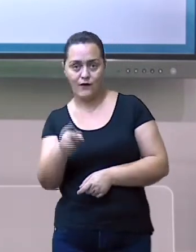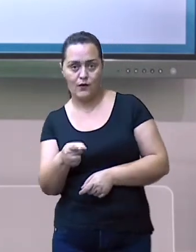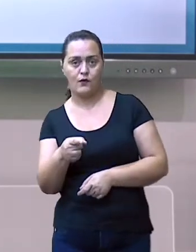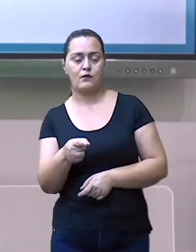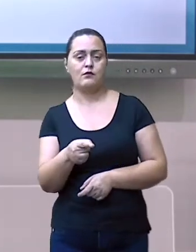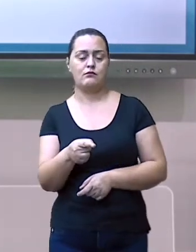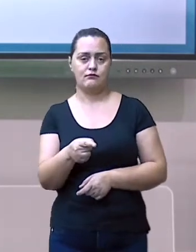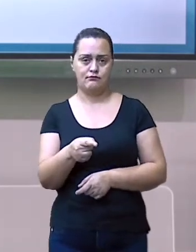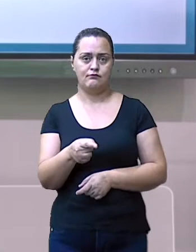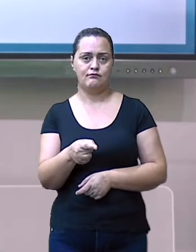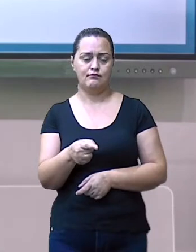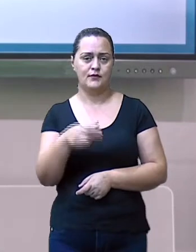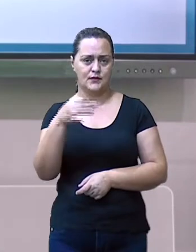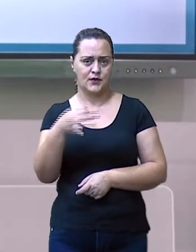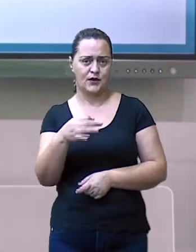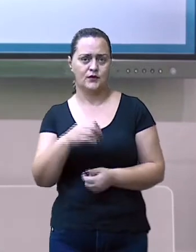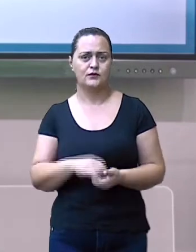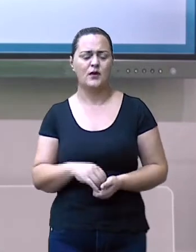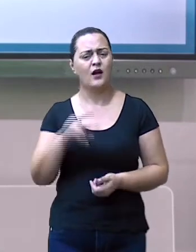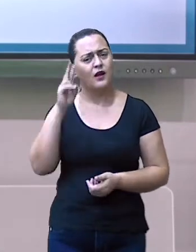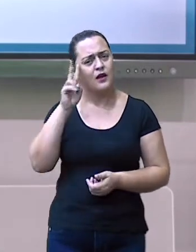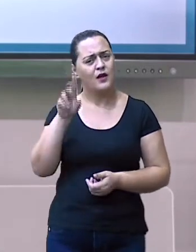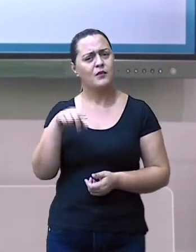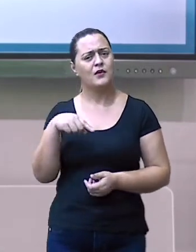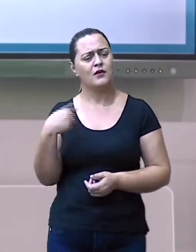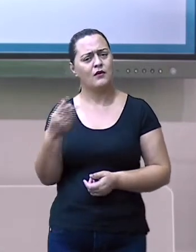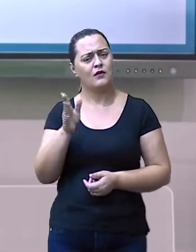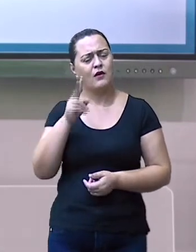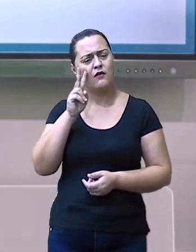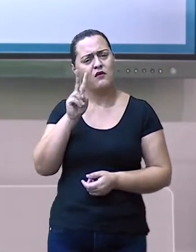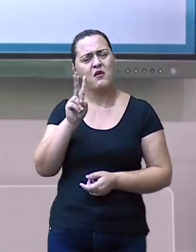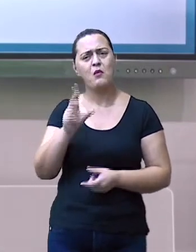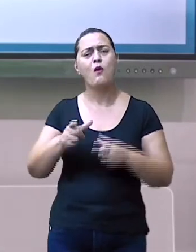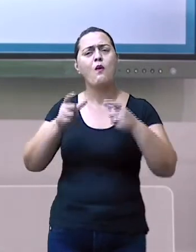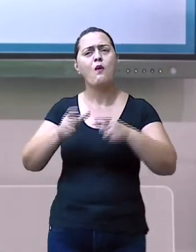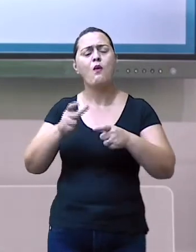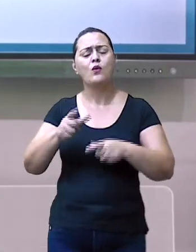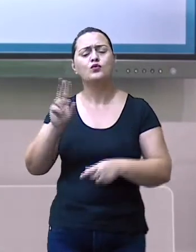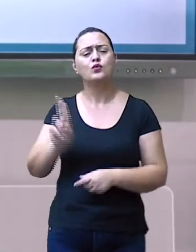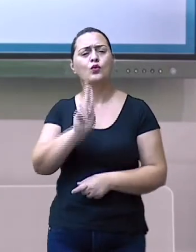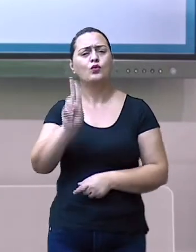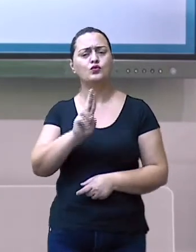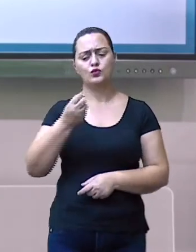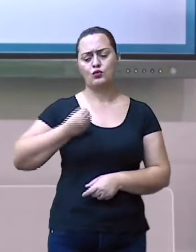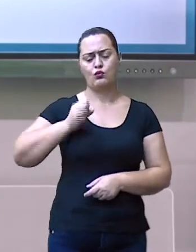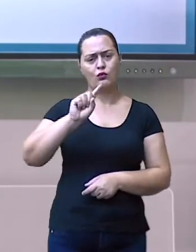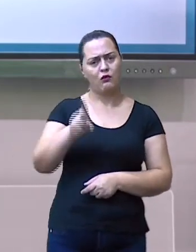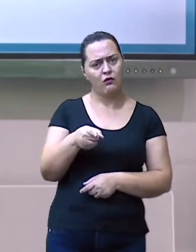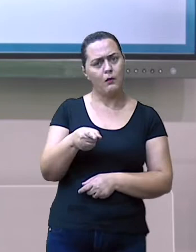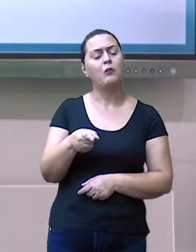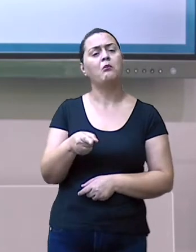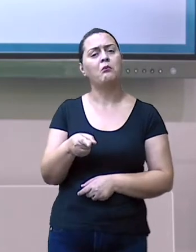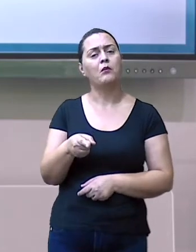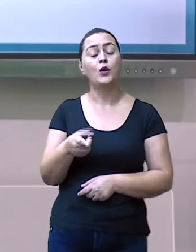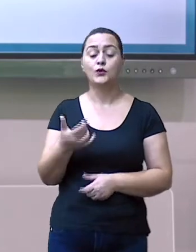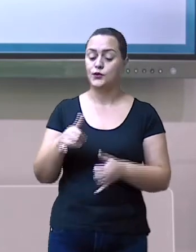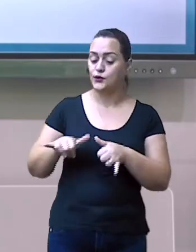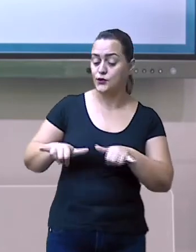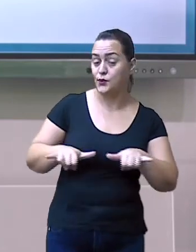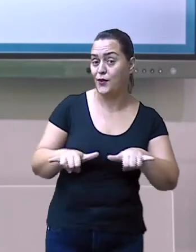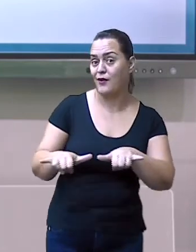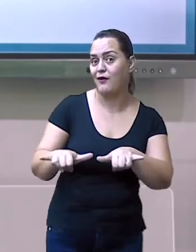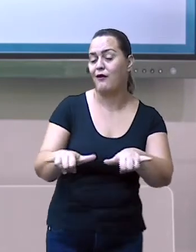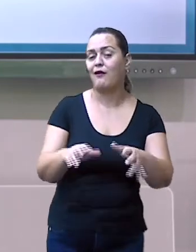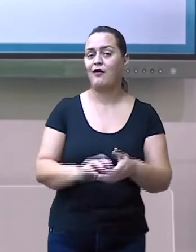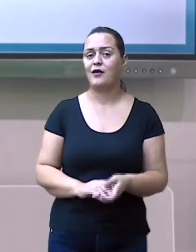no supermercado, quando vamos fazer uma compra com os nossos pais, não é mesmo? Quando você vai pesar a